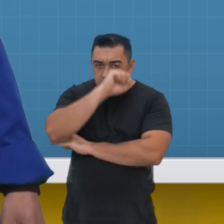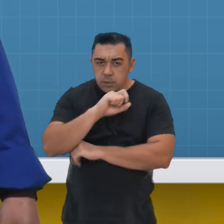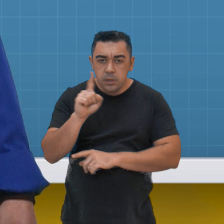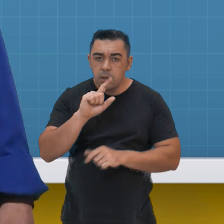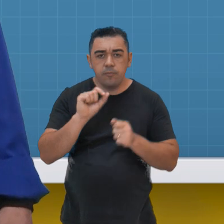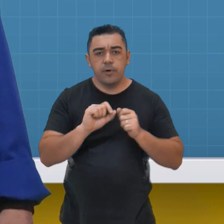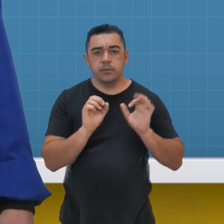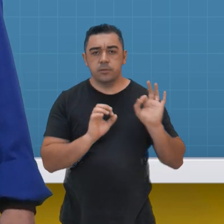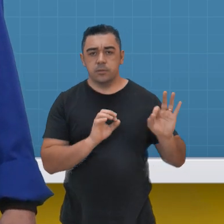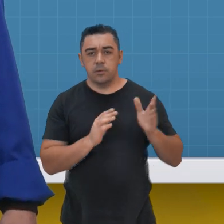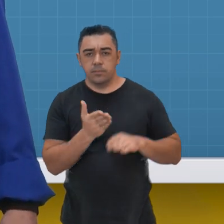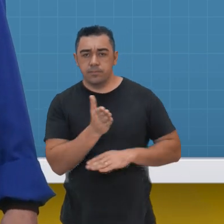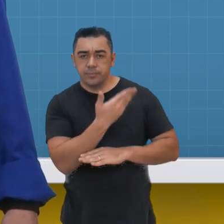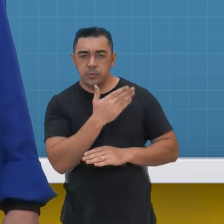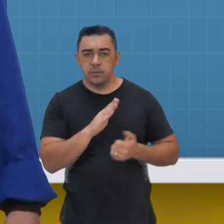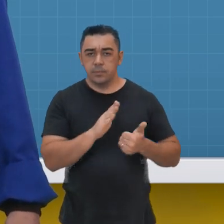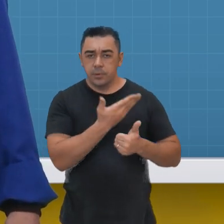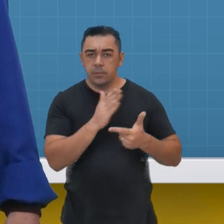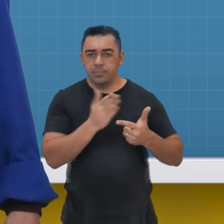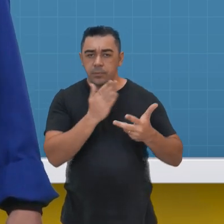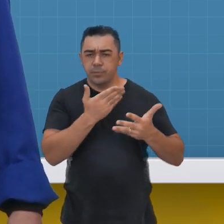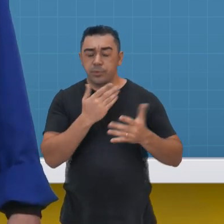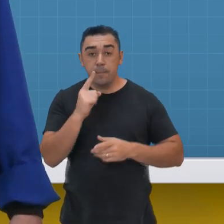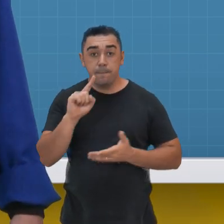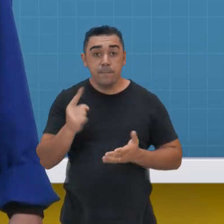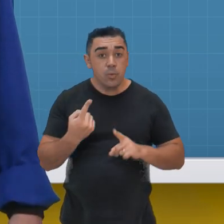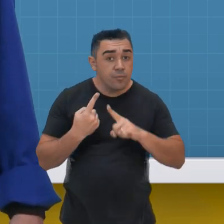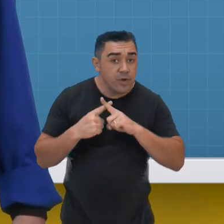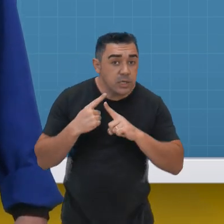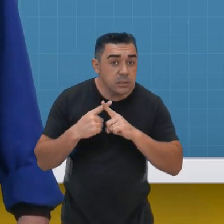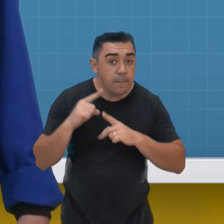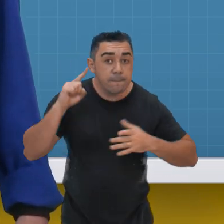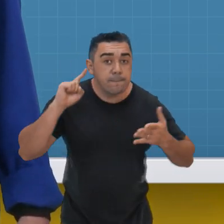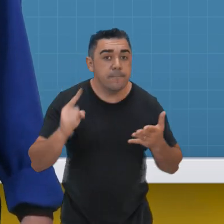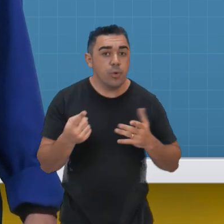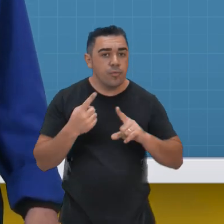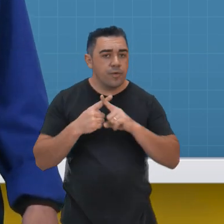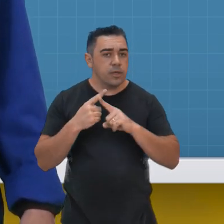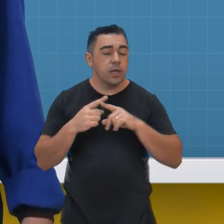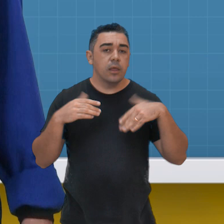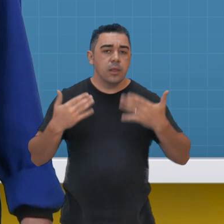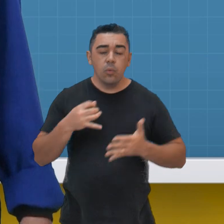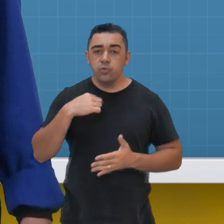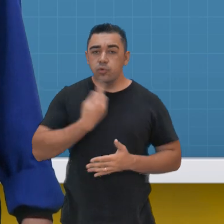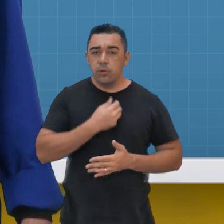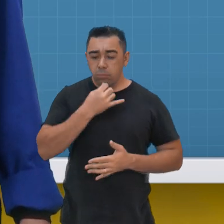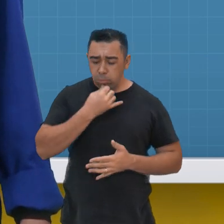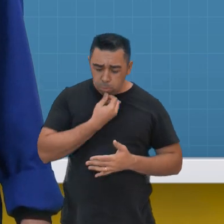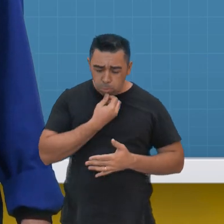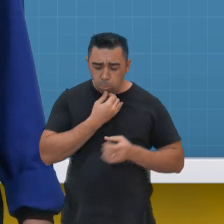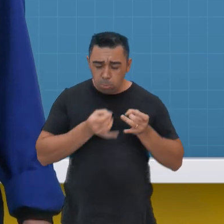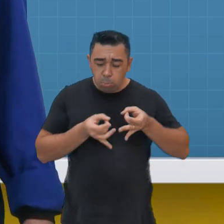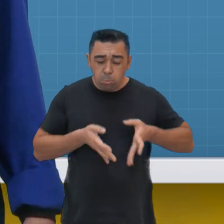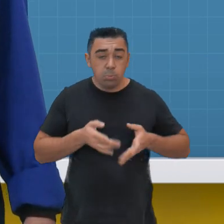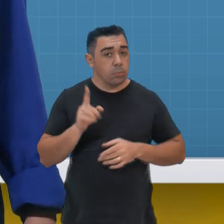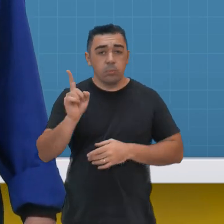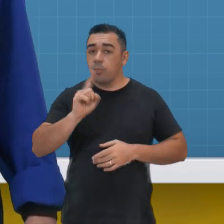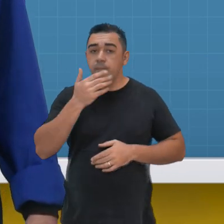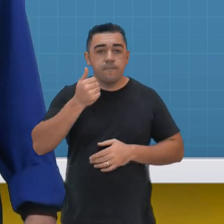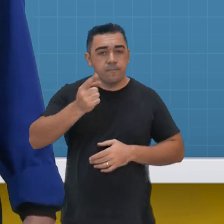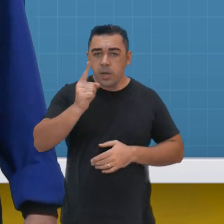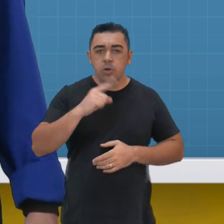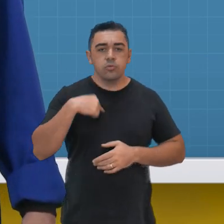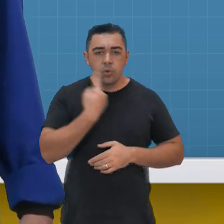de não fazer. Portanto, desanimar não é o melhor caminho para nós. O melhor caminho para